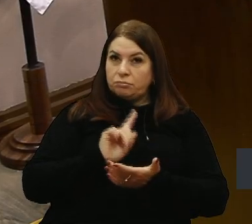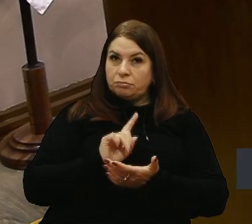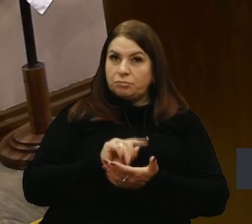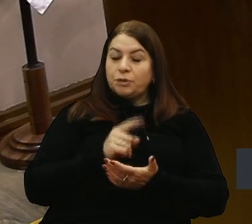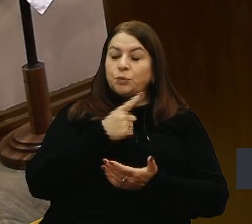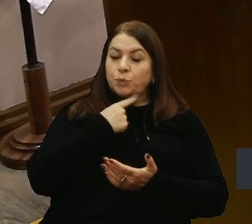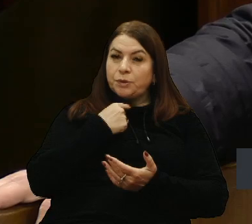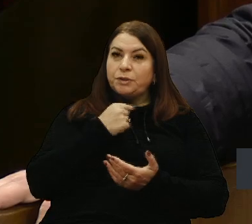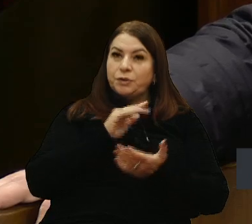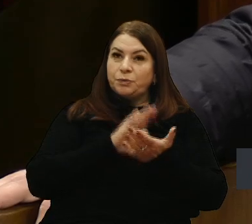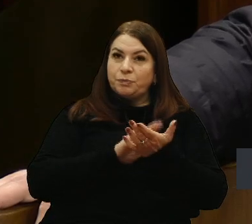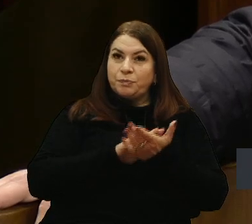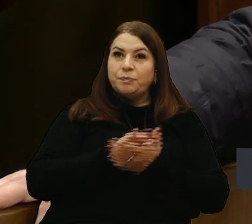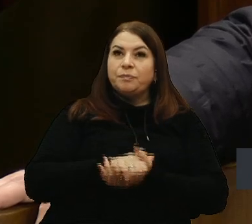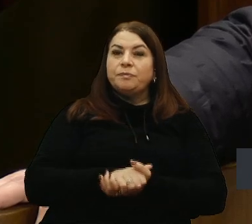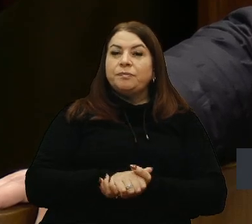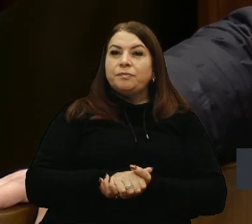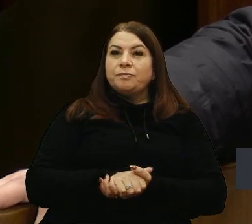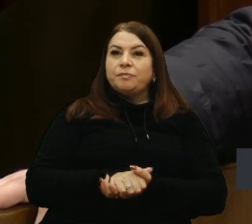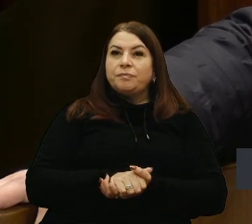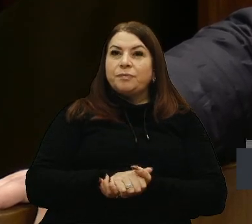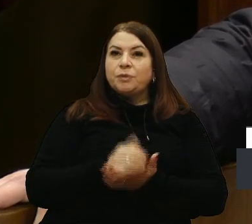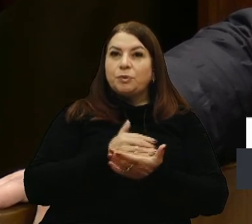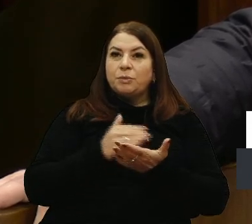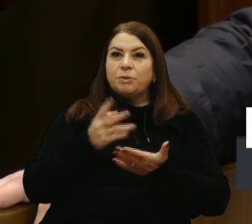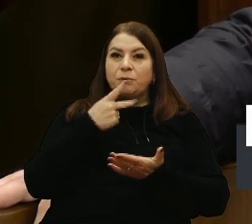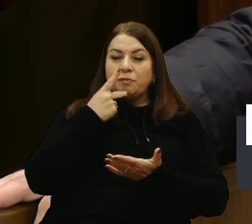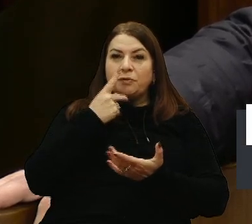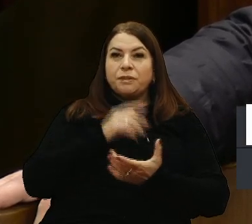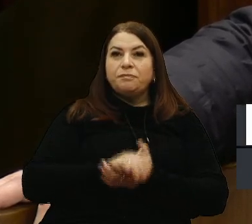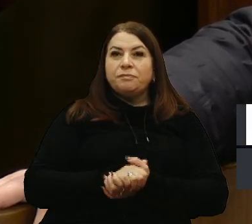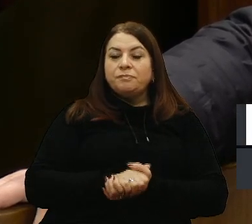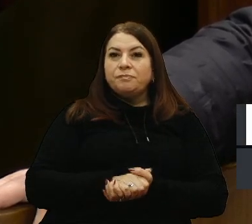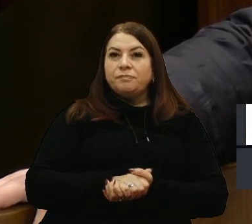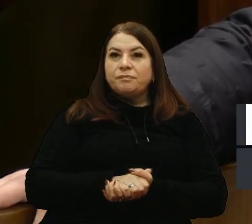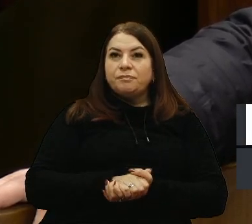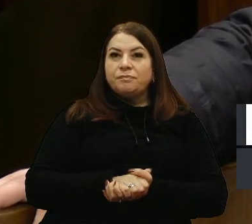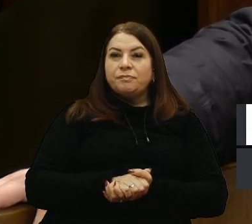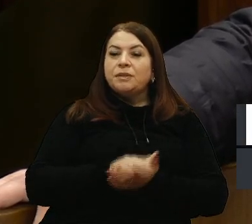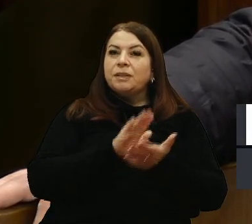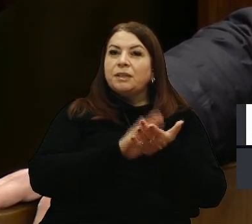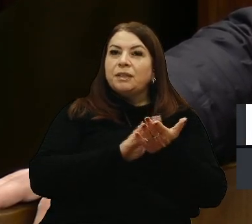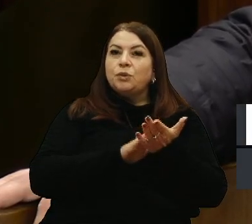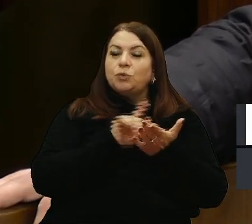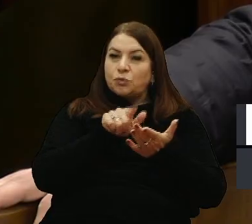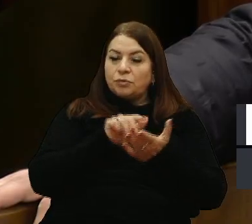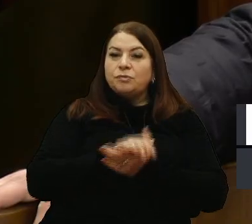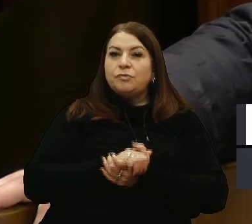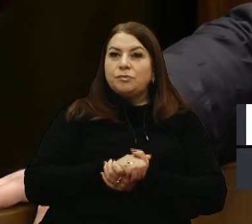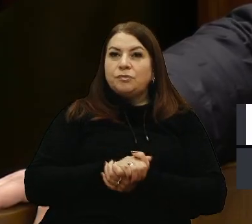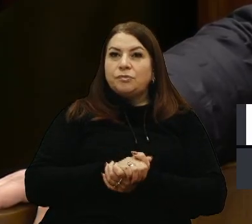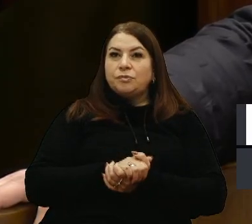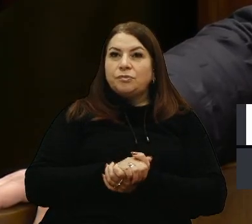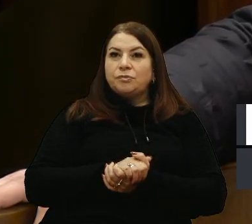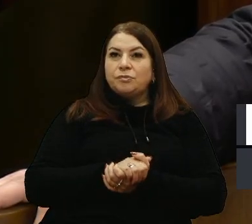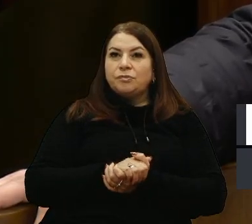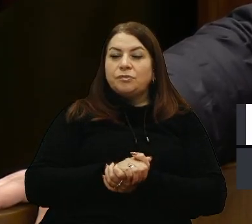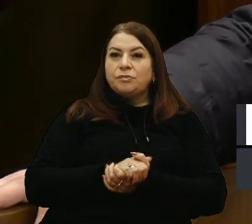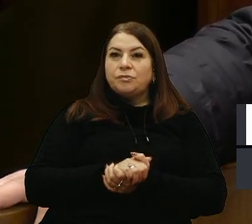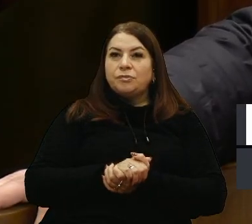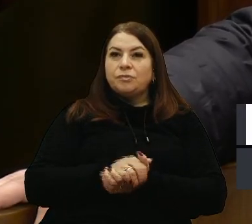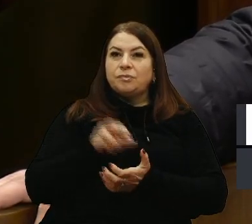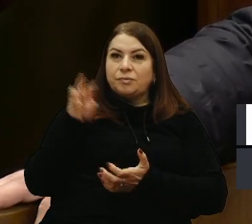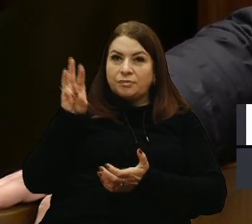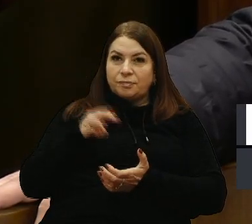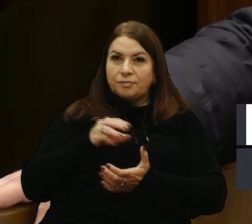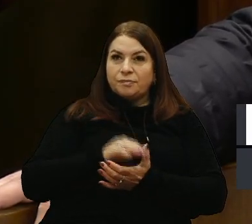eu gostaria de elogiar. Vou iniciar meu discurso aqui elogiando a aviação